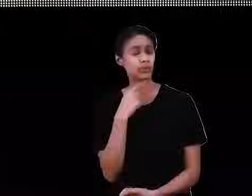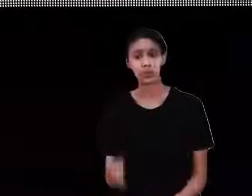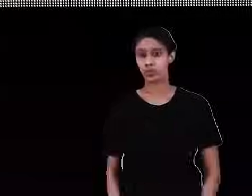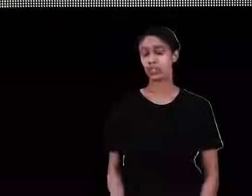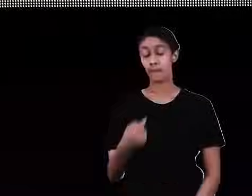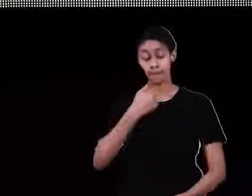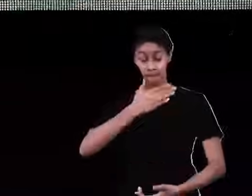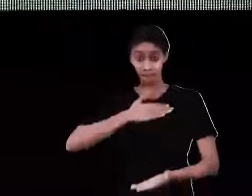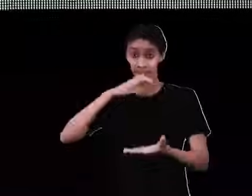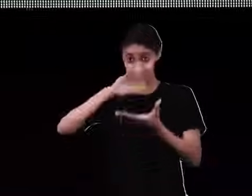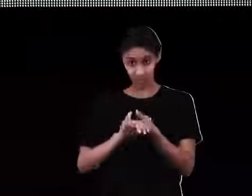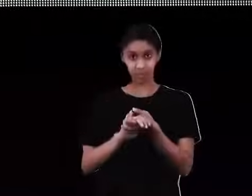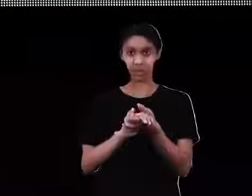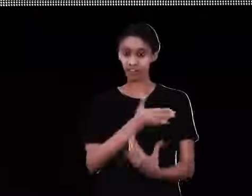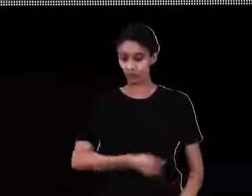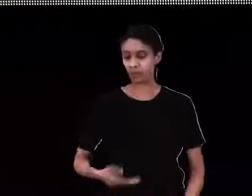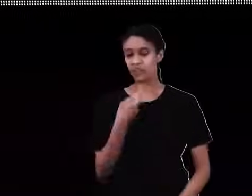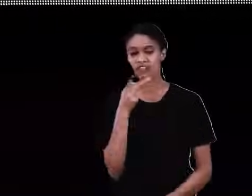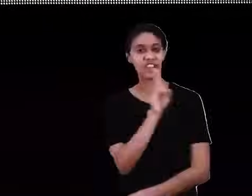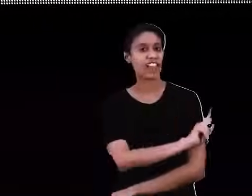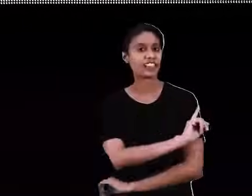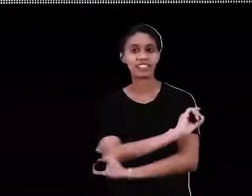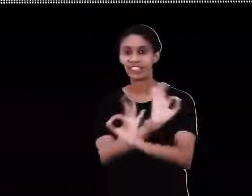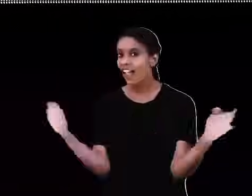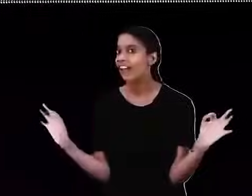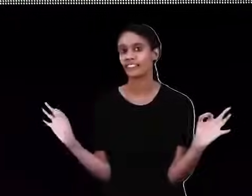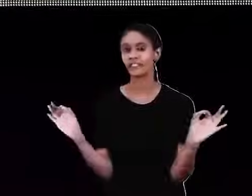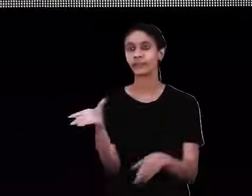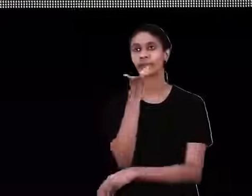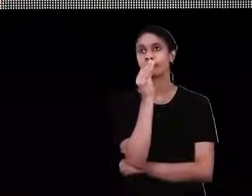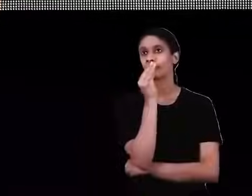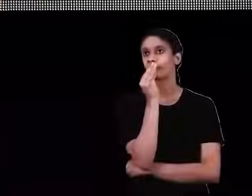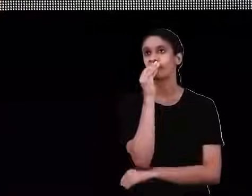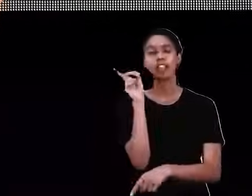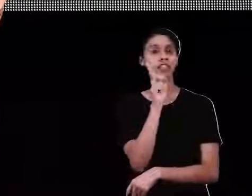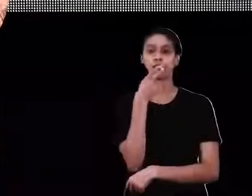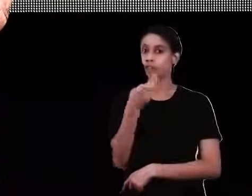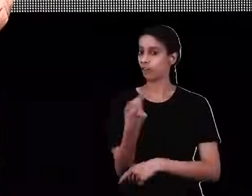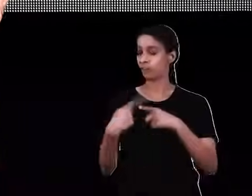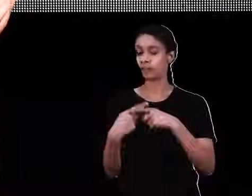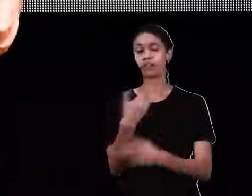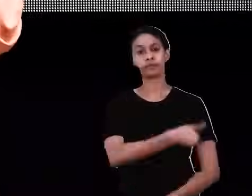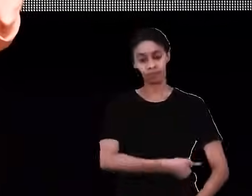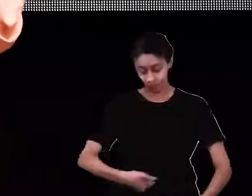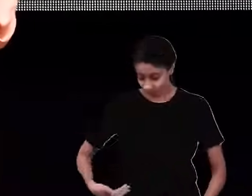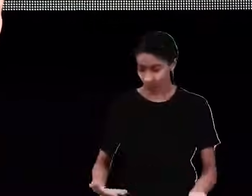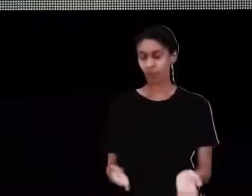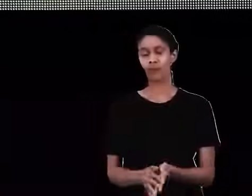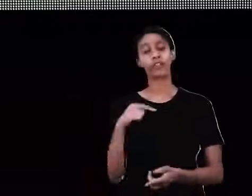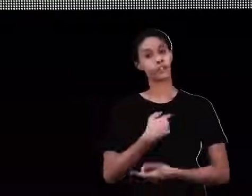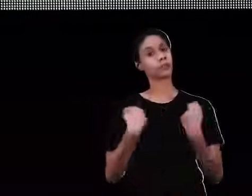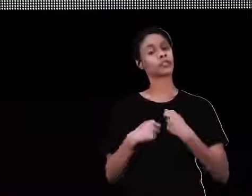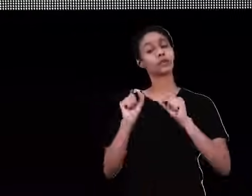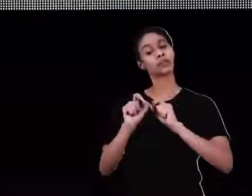nem fala, ele fica calado. Não fale com ele porque ele está com fome. É ou não é, gente? A gente tem que ter